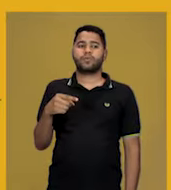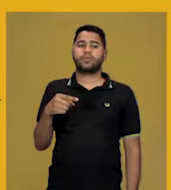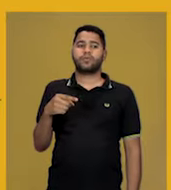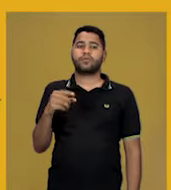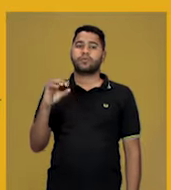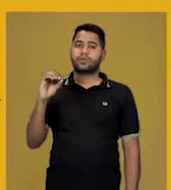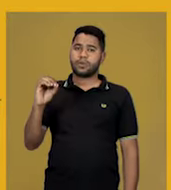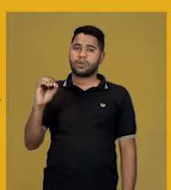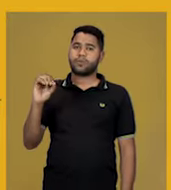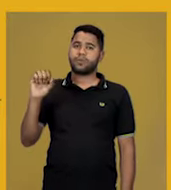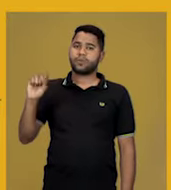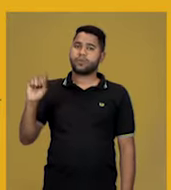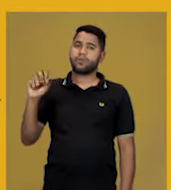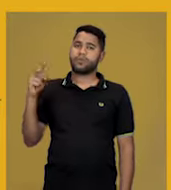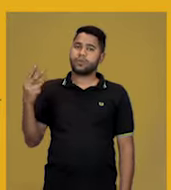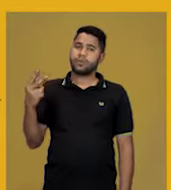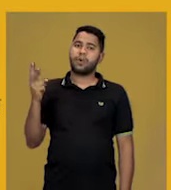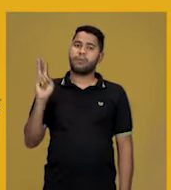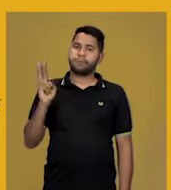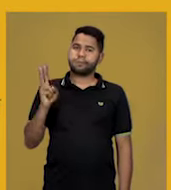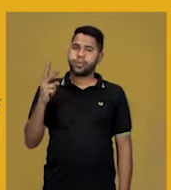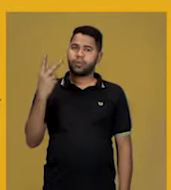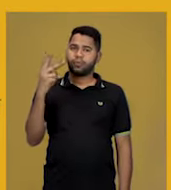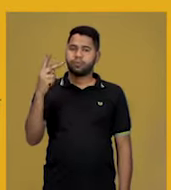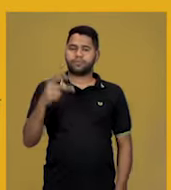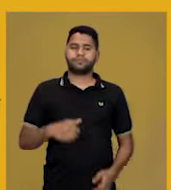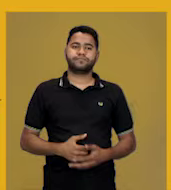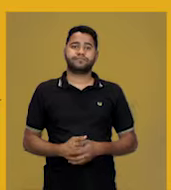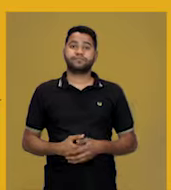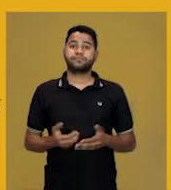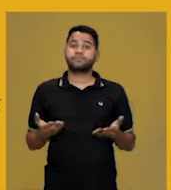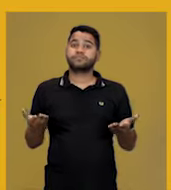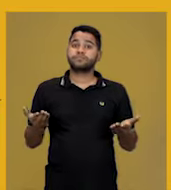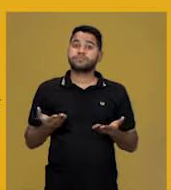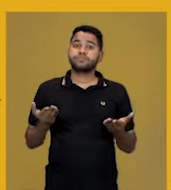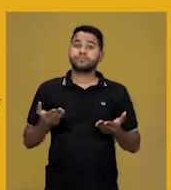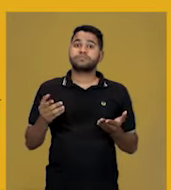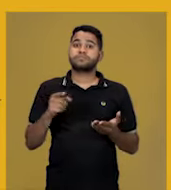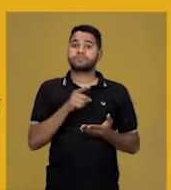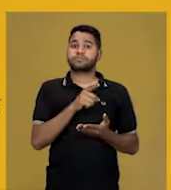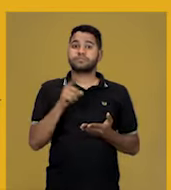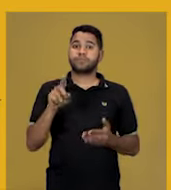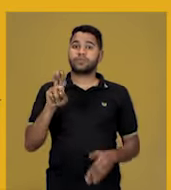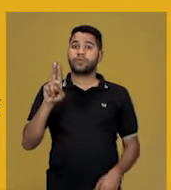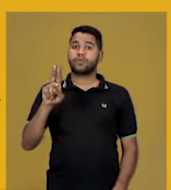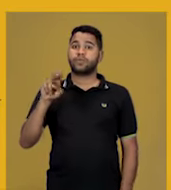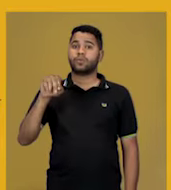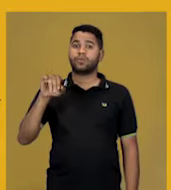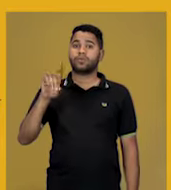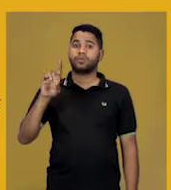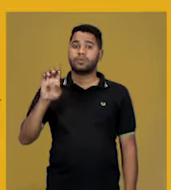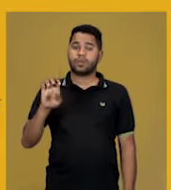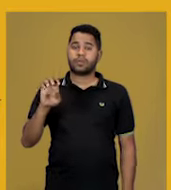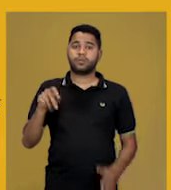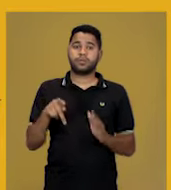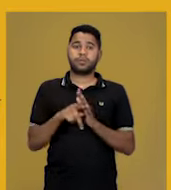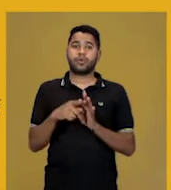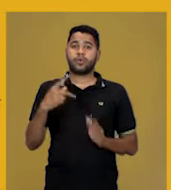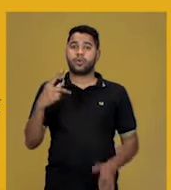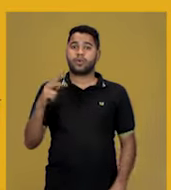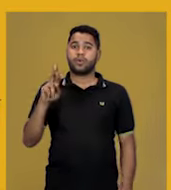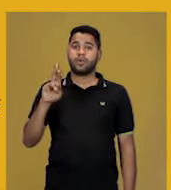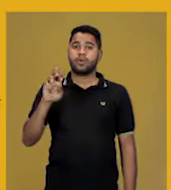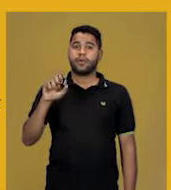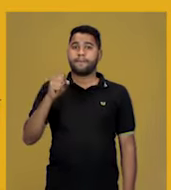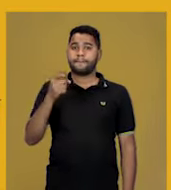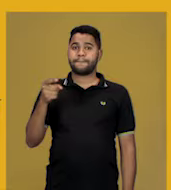0,082 como sua constante, tá? Agora, se a unidade de pressão for